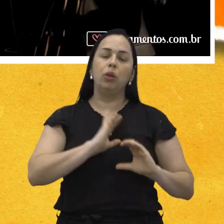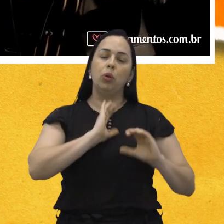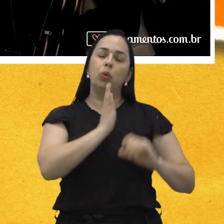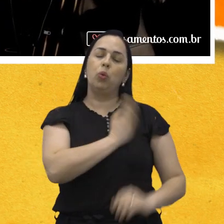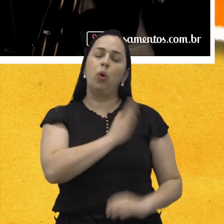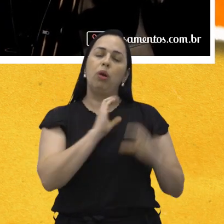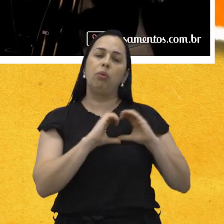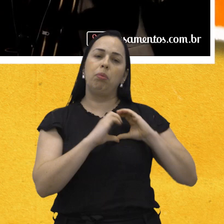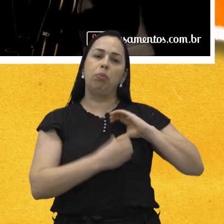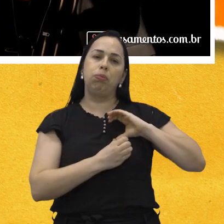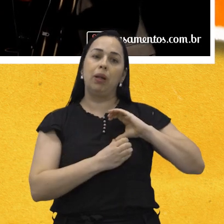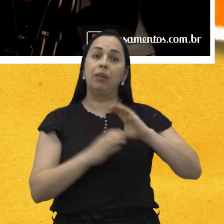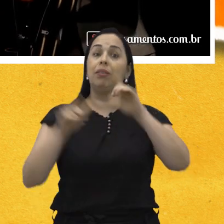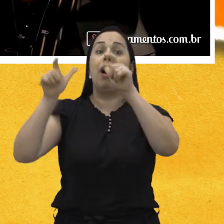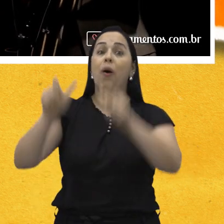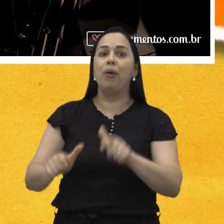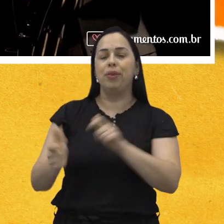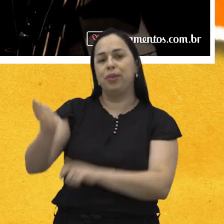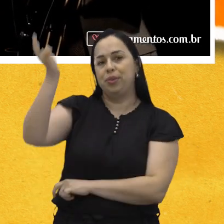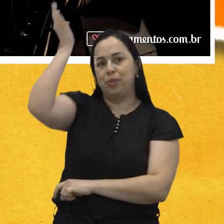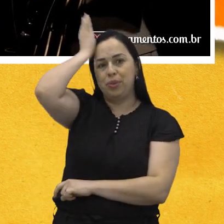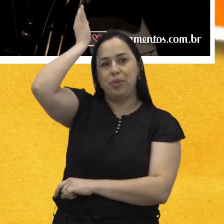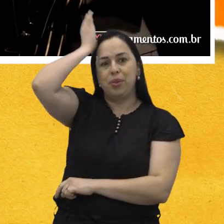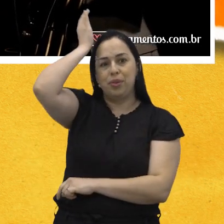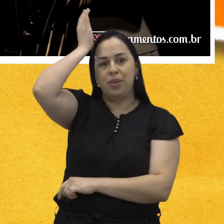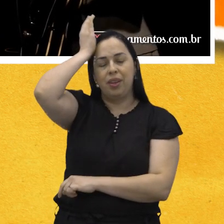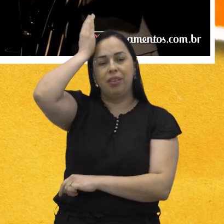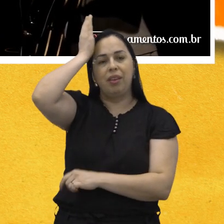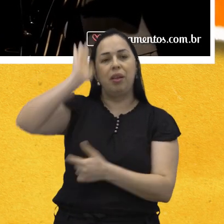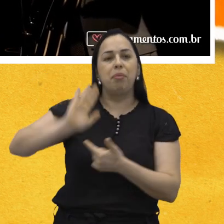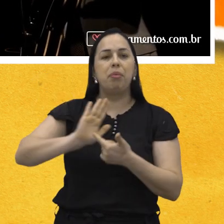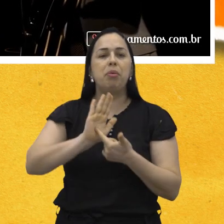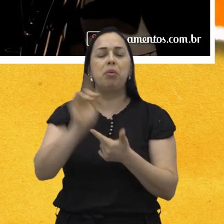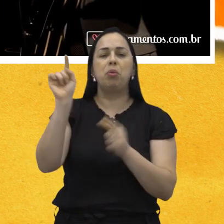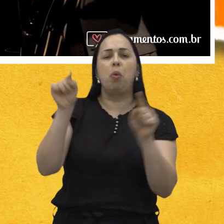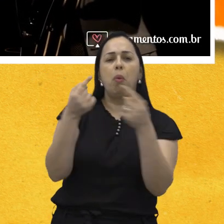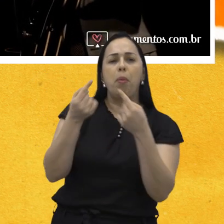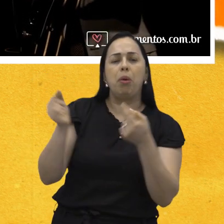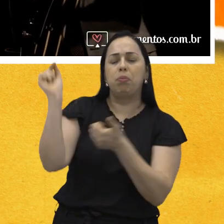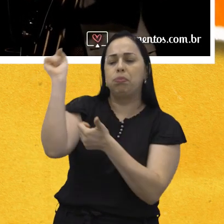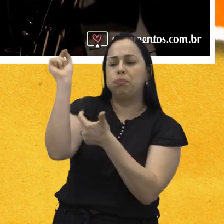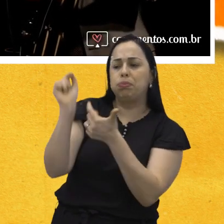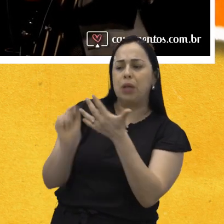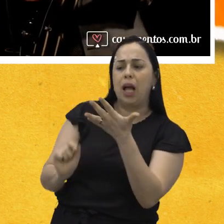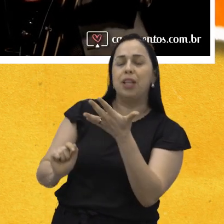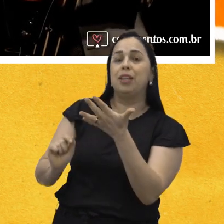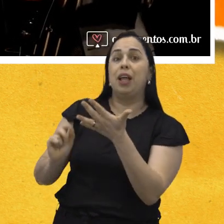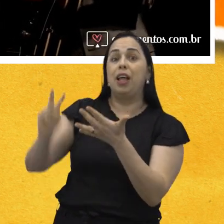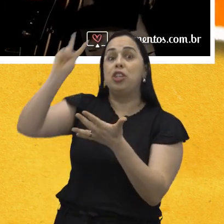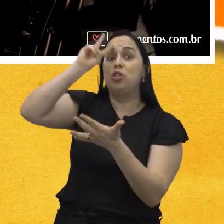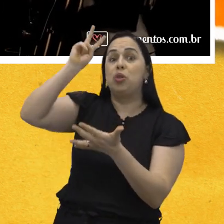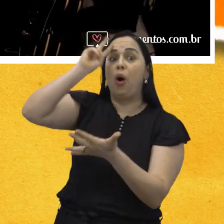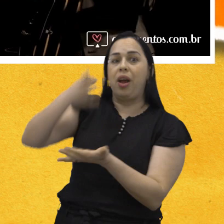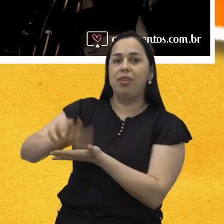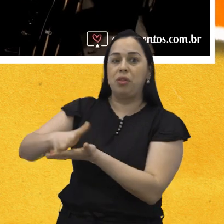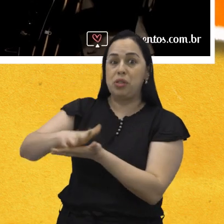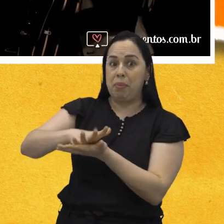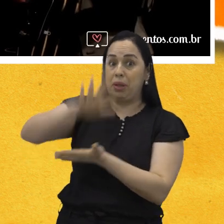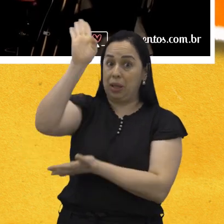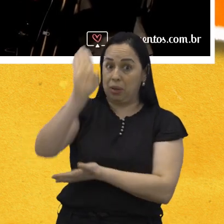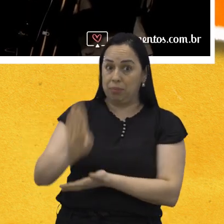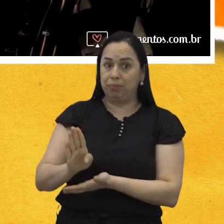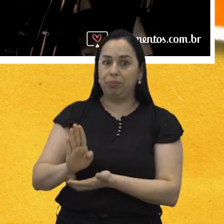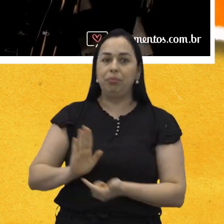na área de convivência do Sesc. A apresentação será repleta de clássicos que contam a história do samba brasileiro. A dupla